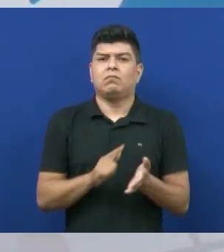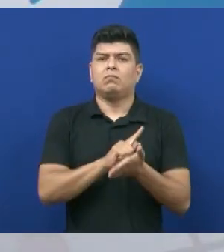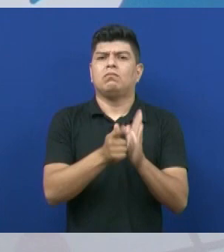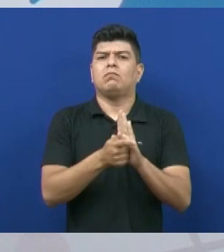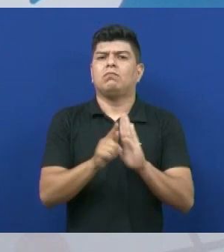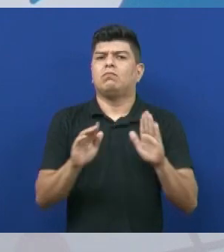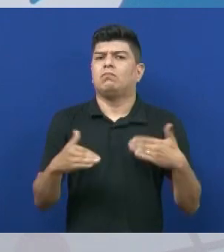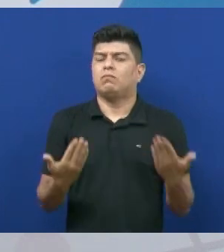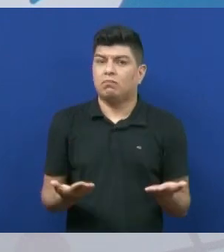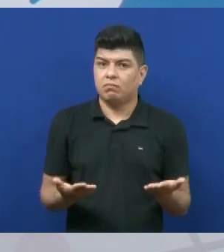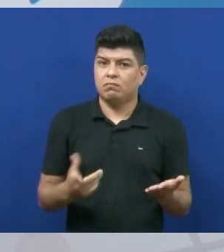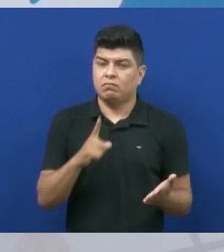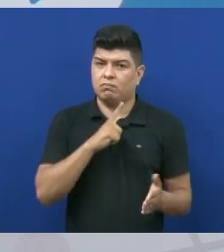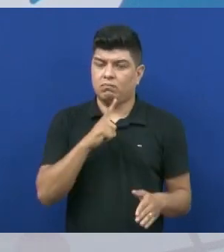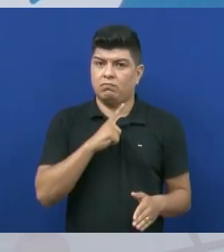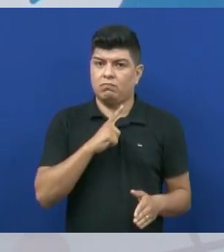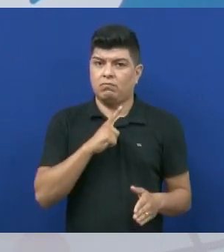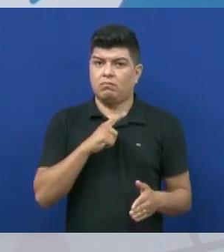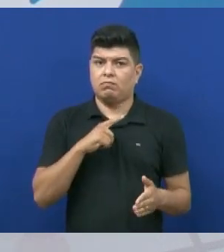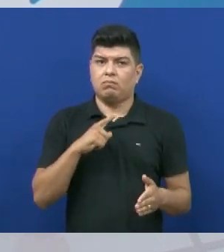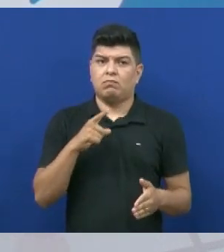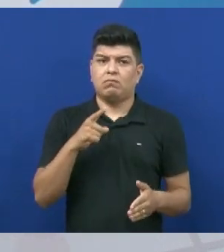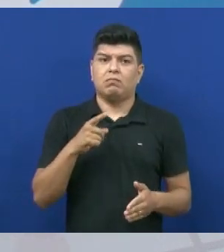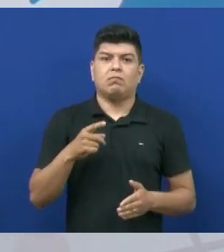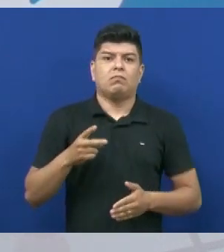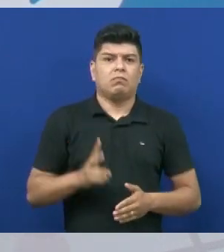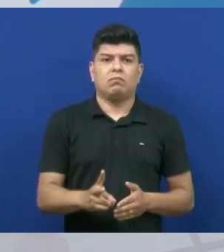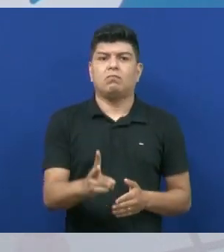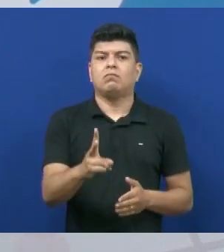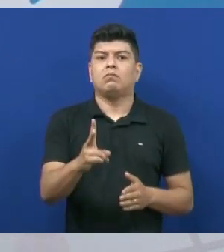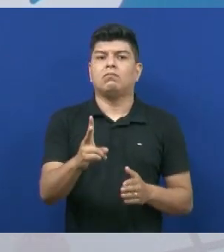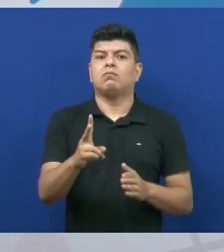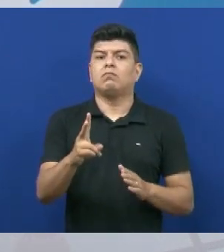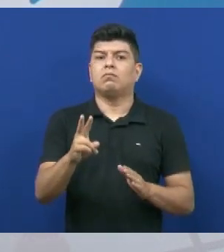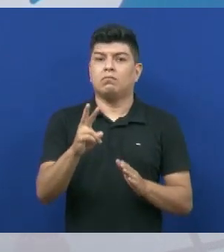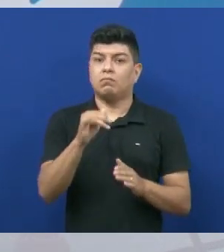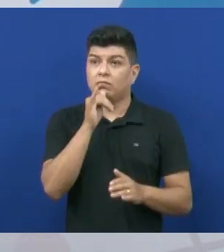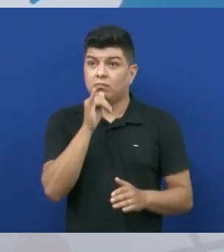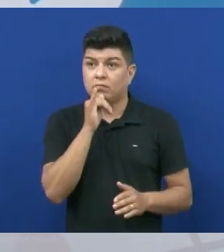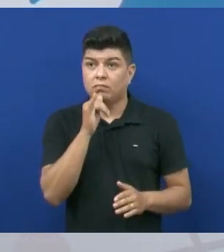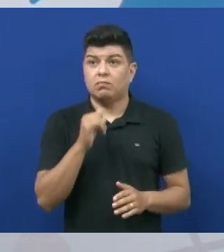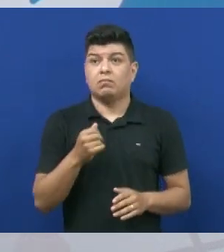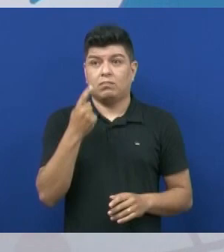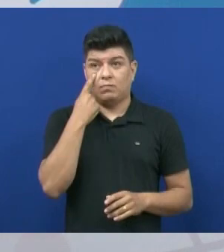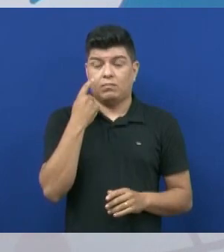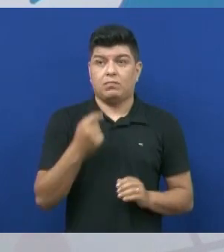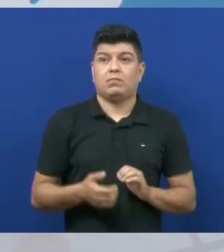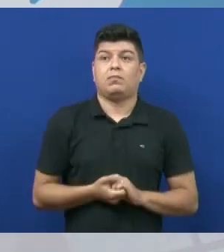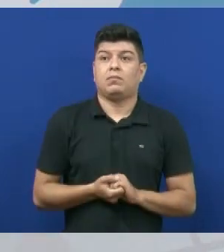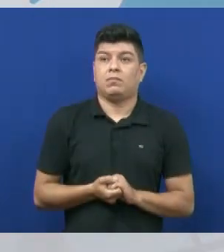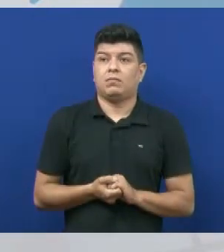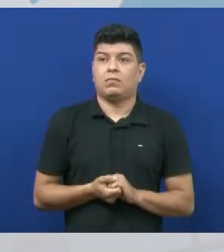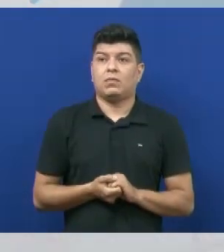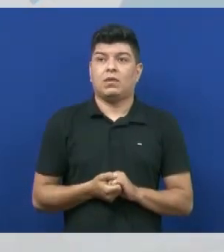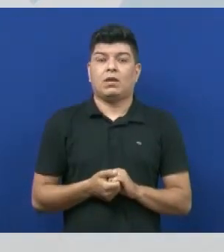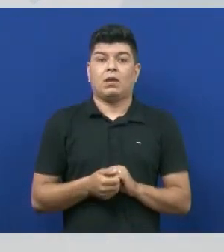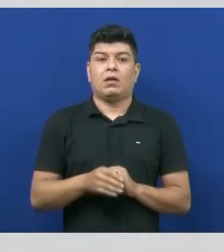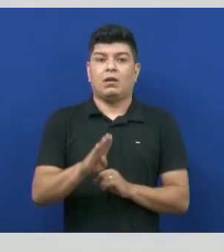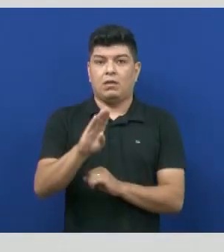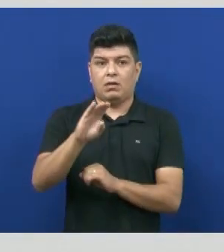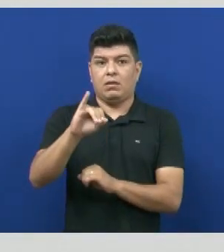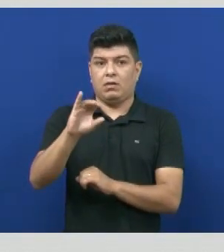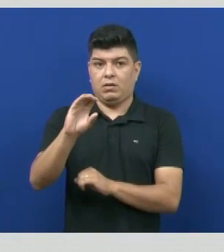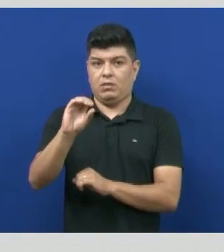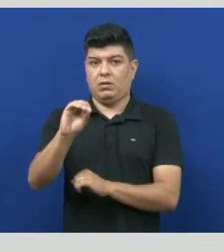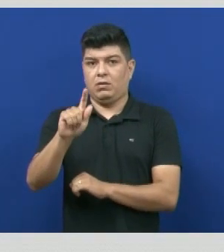gêneros textuais teriam predominantemente esse tipo? Vamos ver então. Biografia,